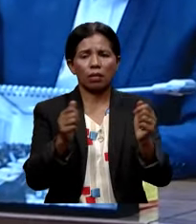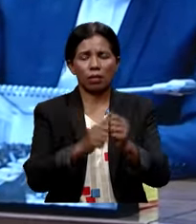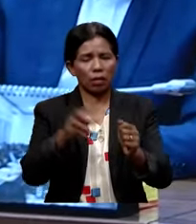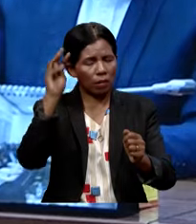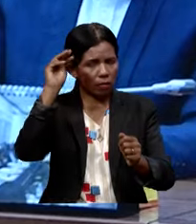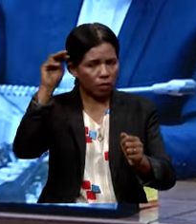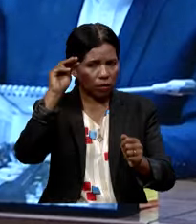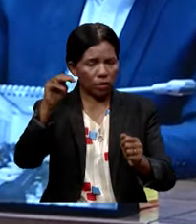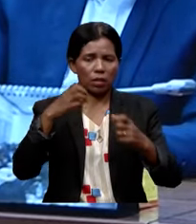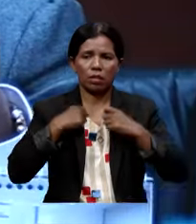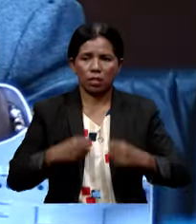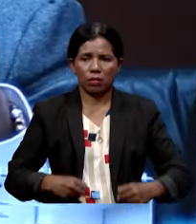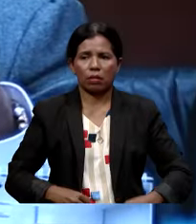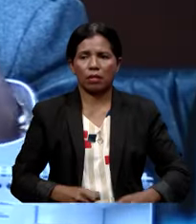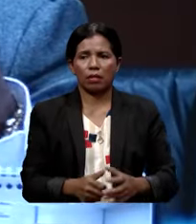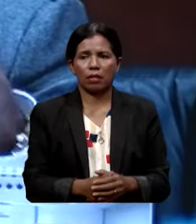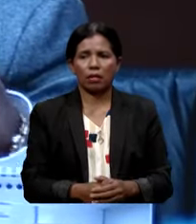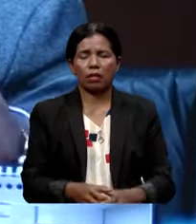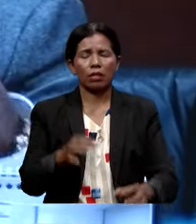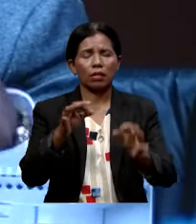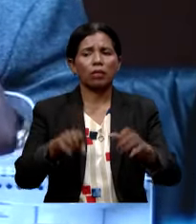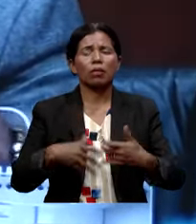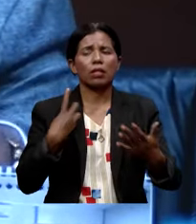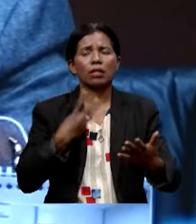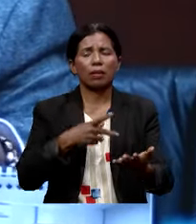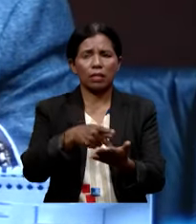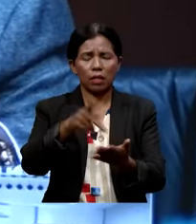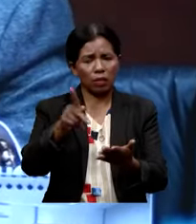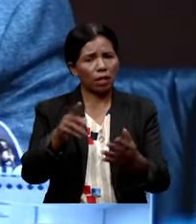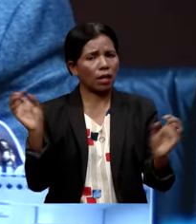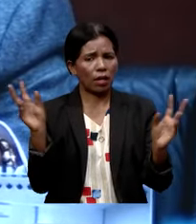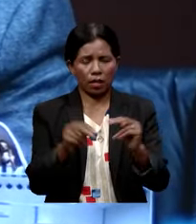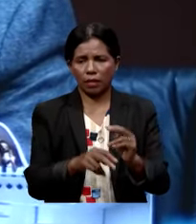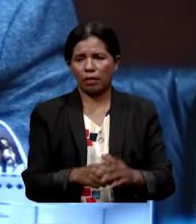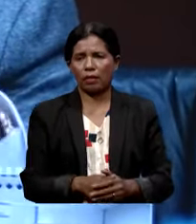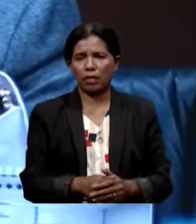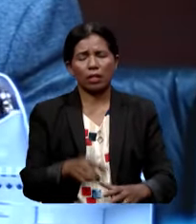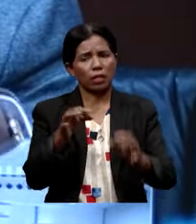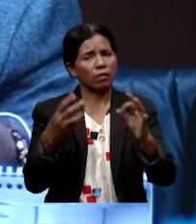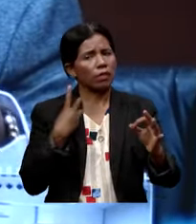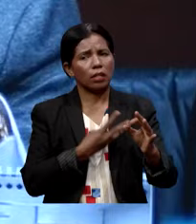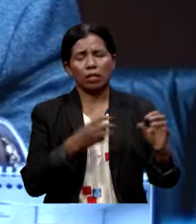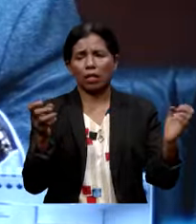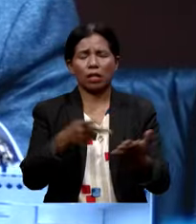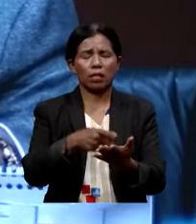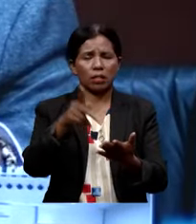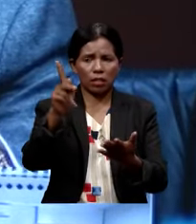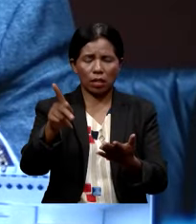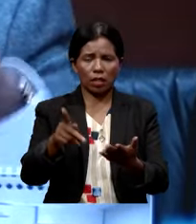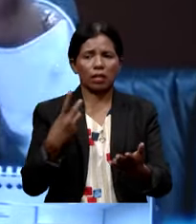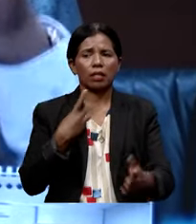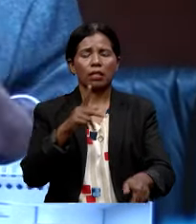Ministério da Saúde. Mais ou menos, itane bele selo galai. Se itala selo dívida sira ne maka,